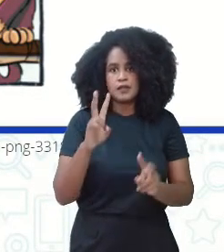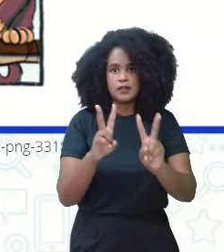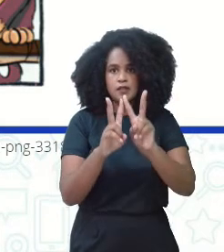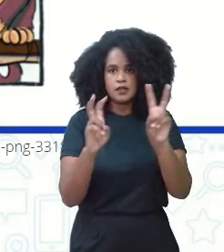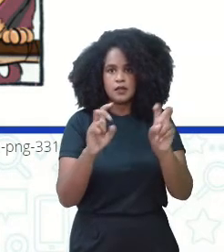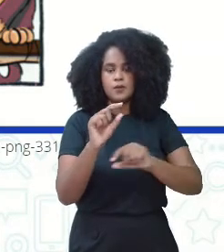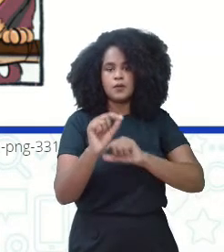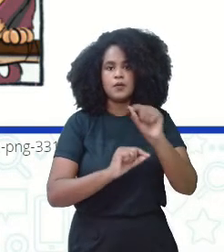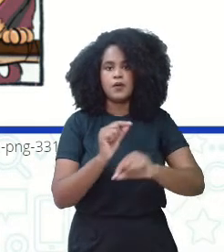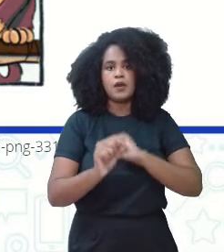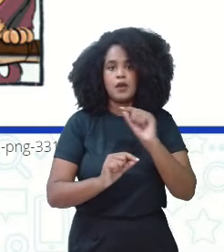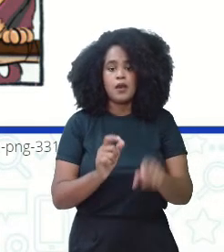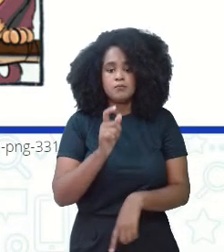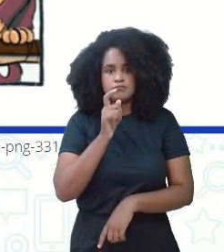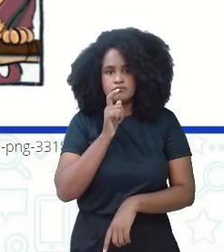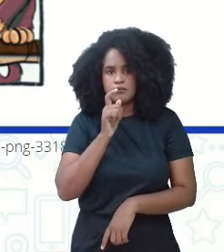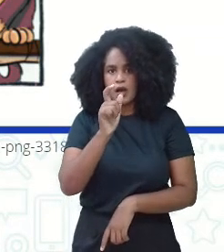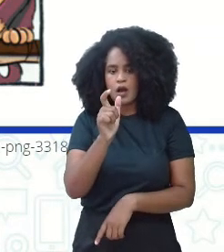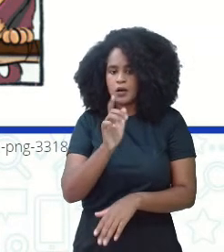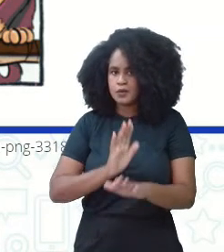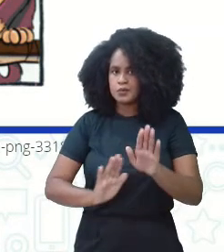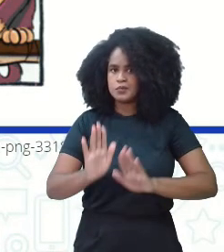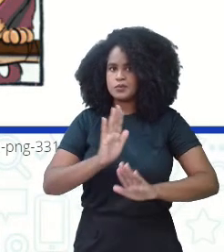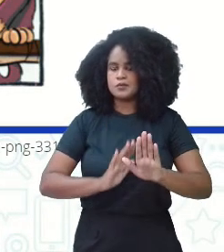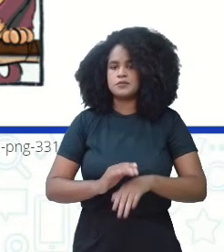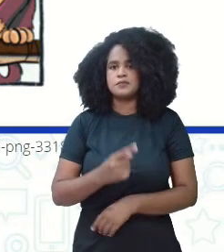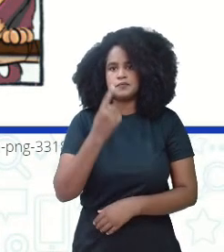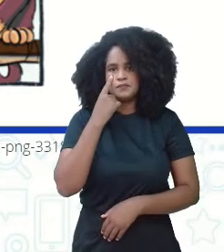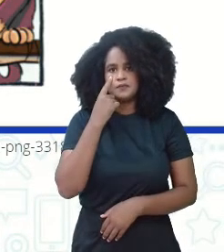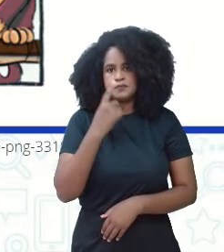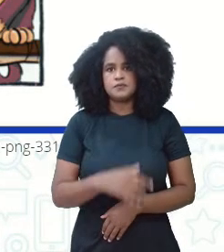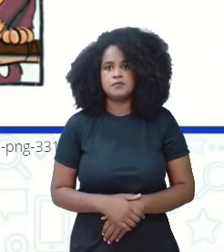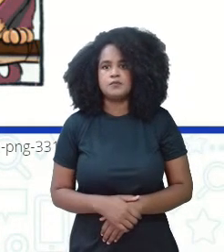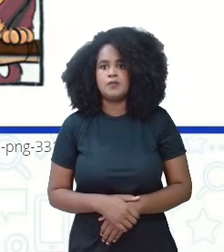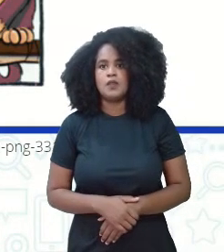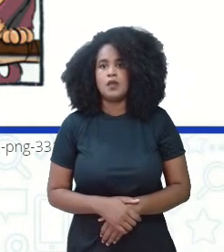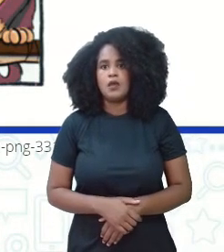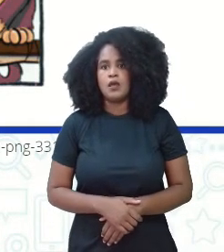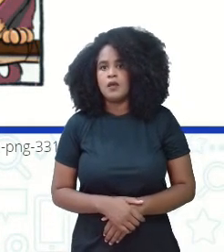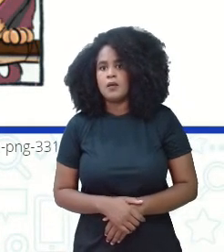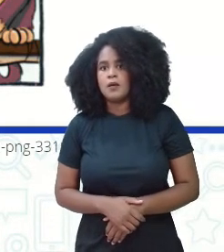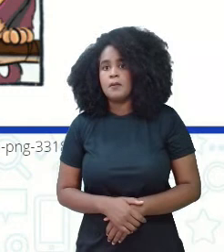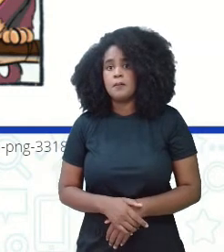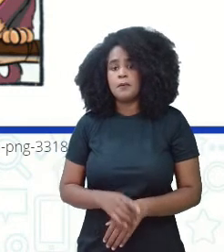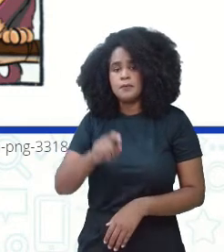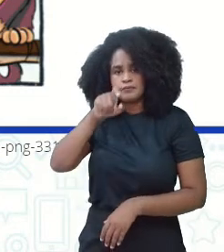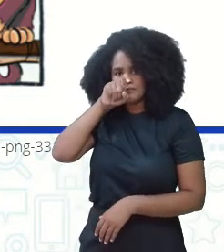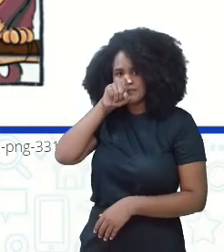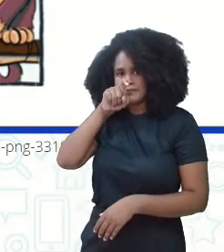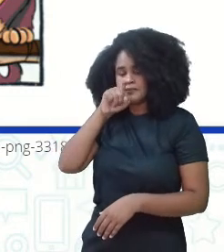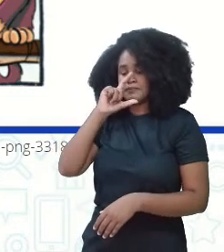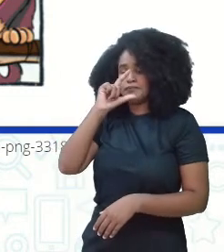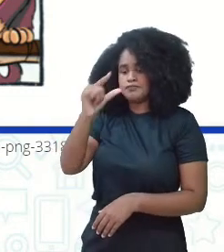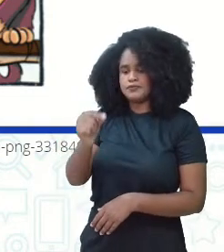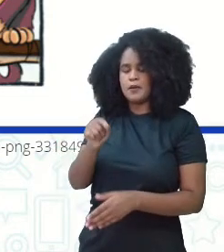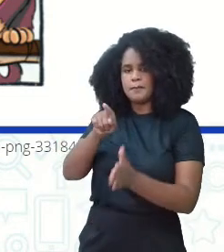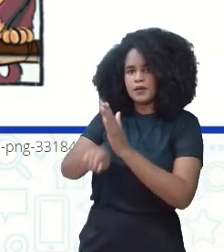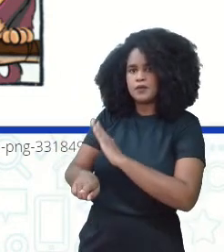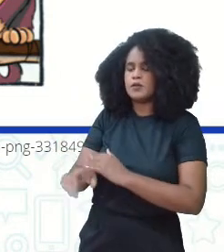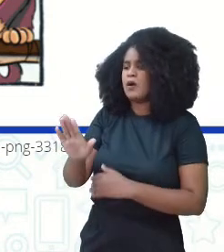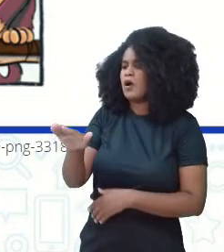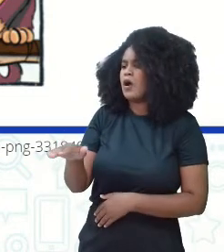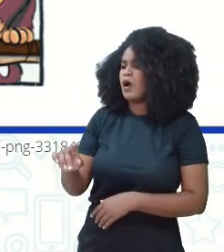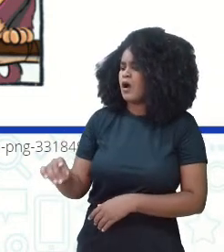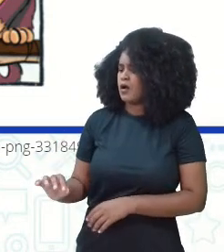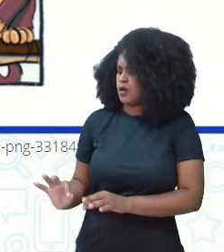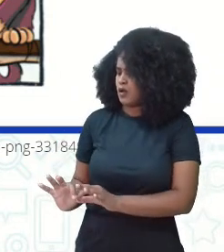meça suas palavras. Aí o Tucano pergunta, Caco, qual é sua altura? Aí o Caco diz assim, eu tenho